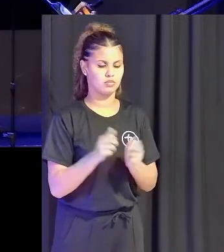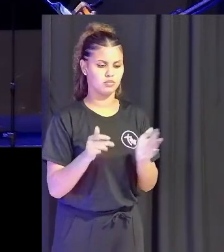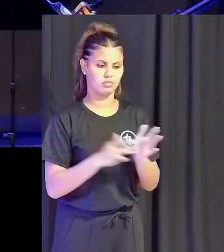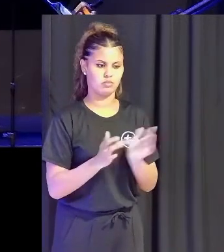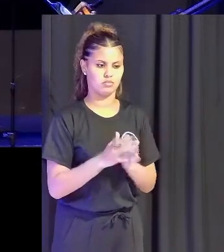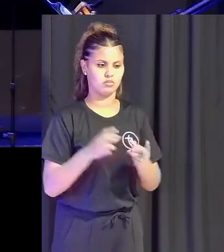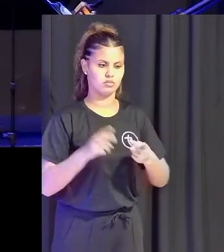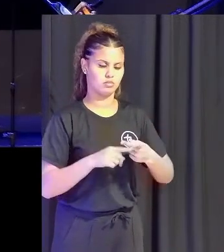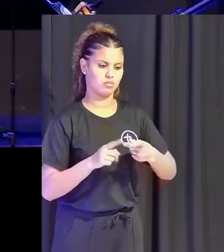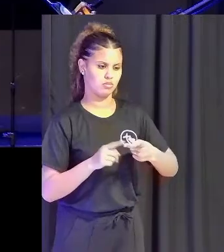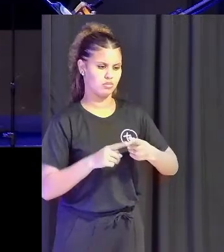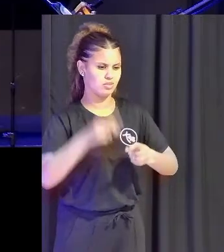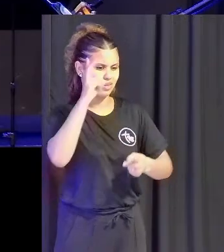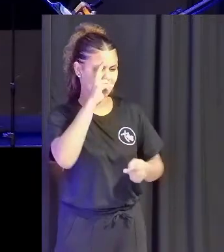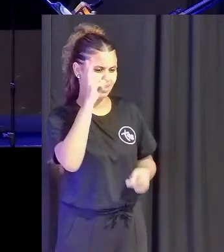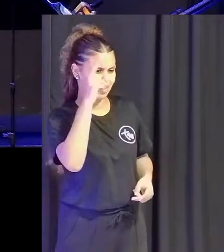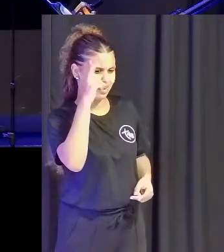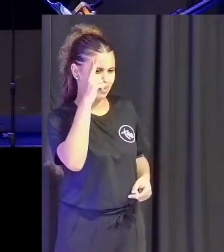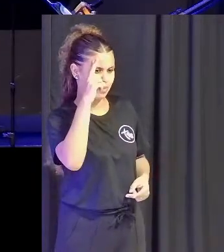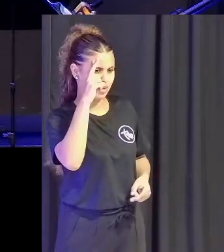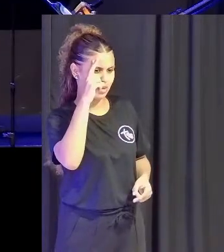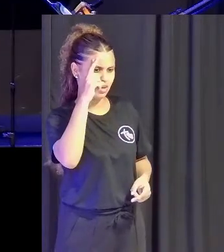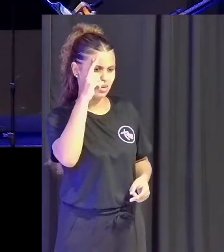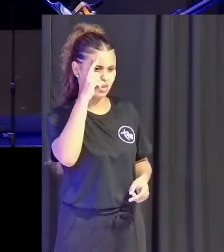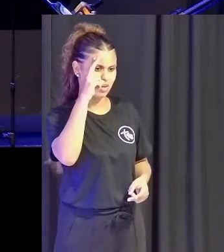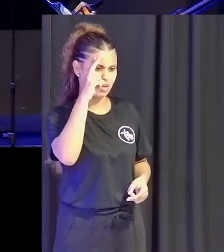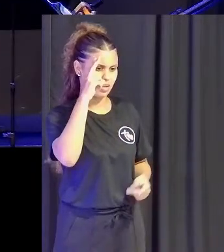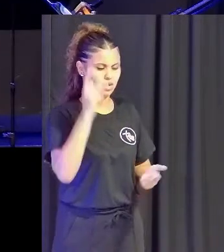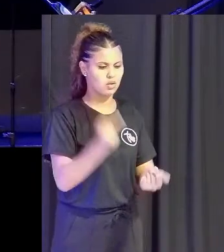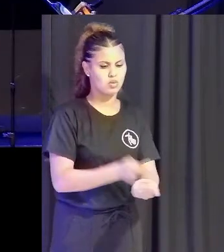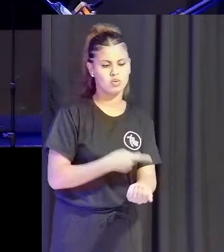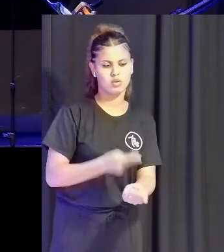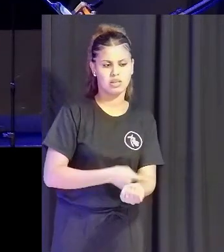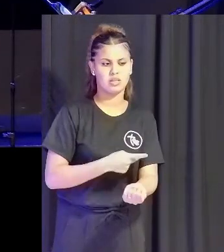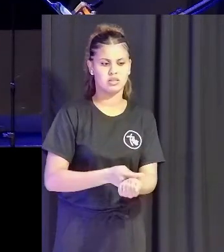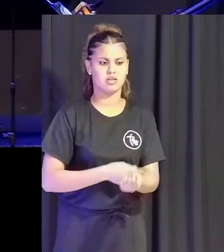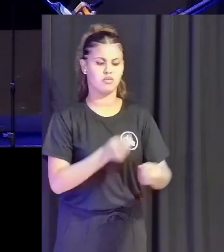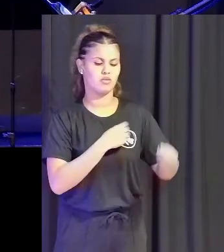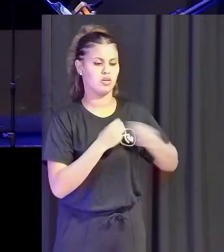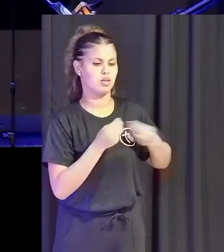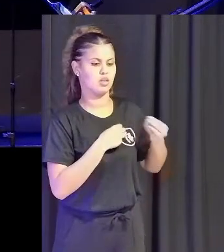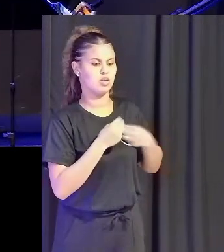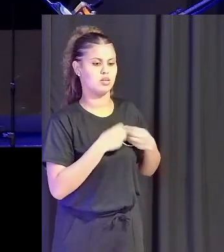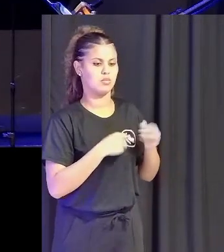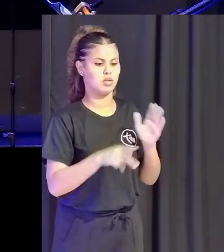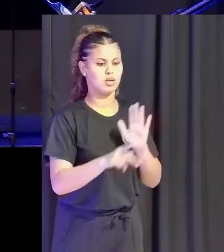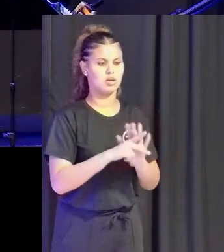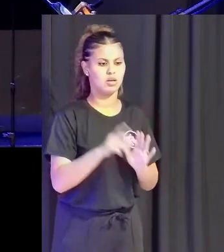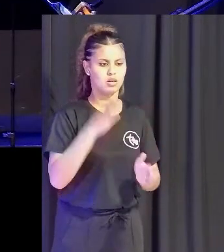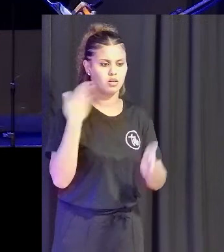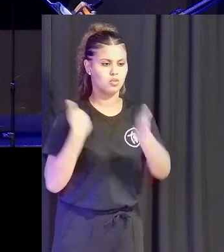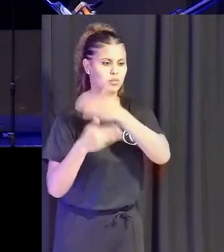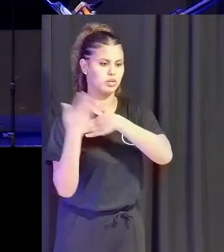é: lembrem dos erros e pecados do teu próprio passado. Que é importante a gente